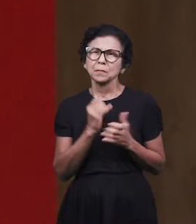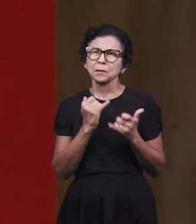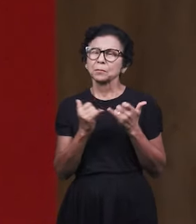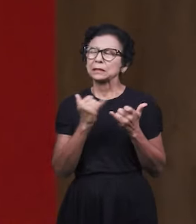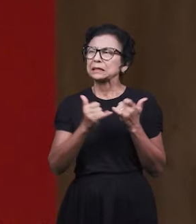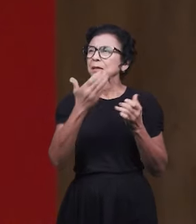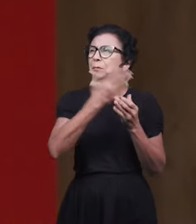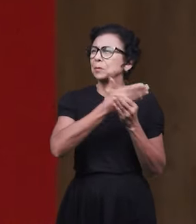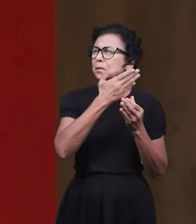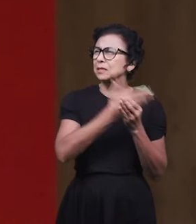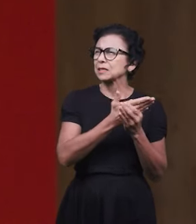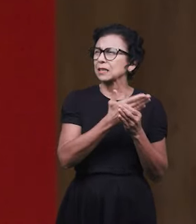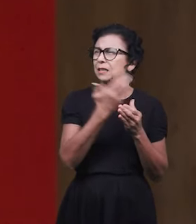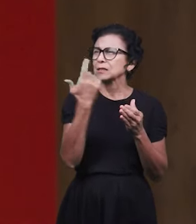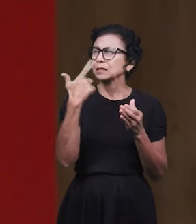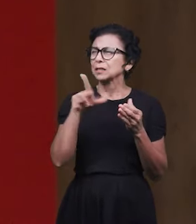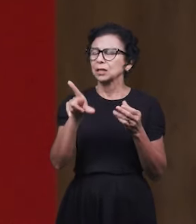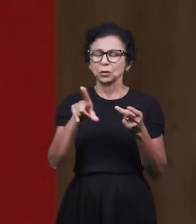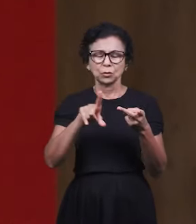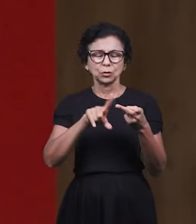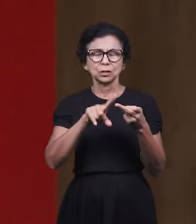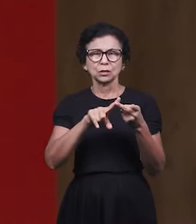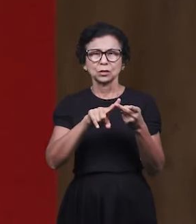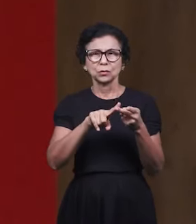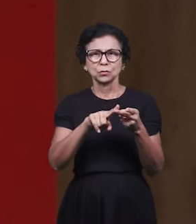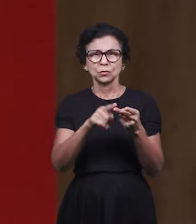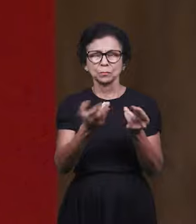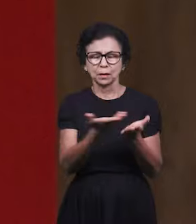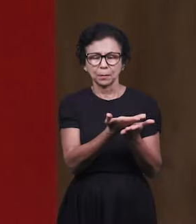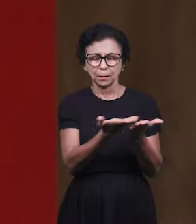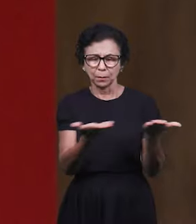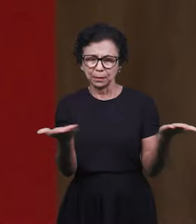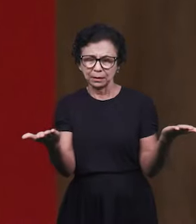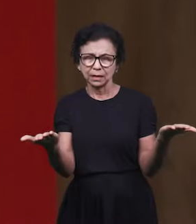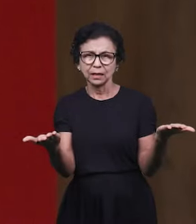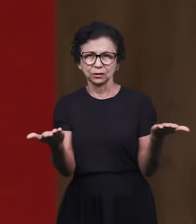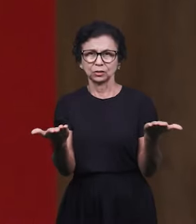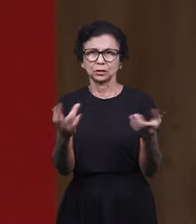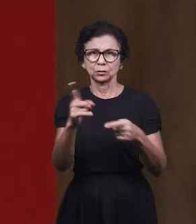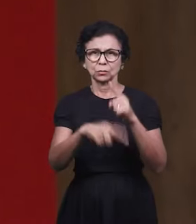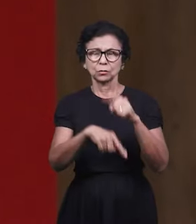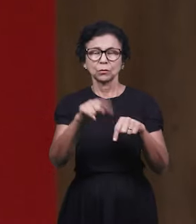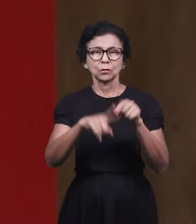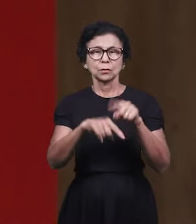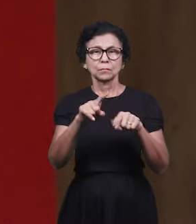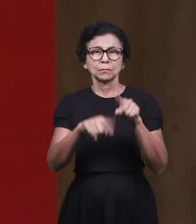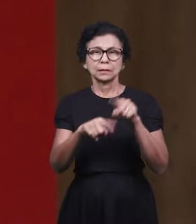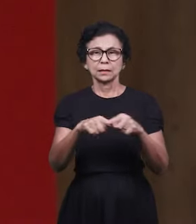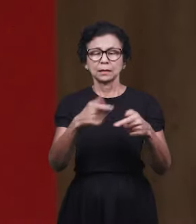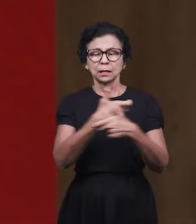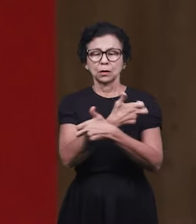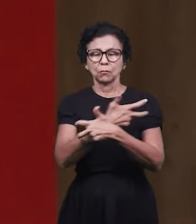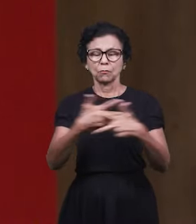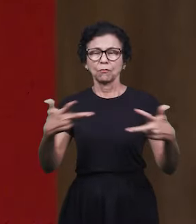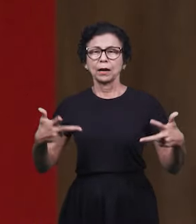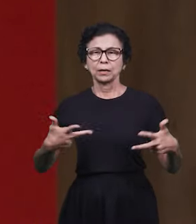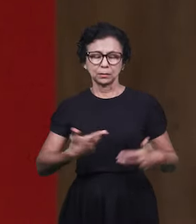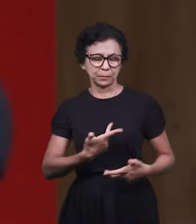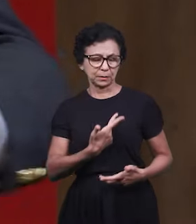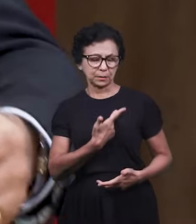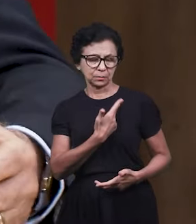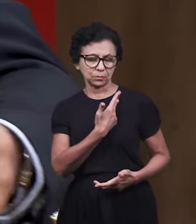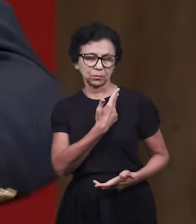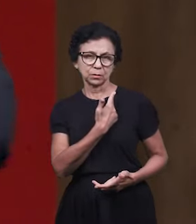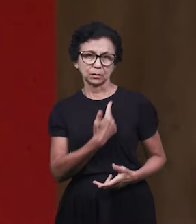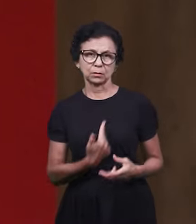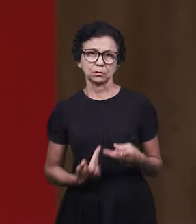Aquelas bandejas de cirurgia, pequena cirurgia, no hospital tem muito, aquelas bandejas de pequena cirurgia. Um estava com a bandeja de cirurgia e o